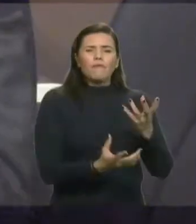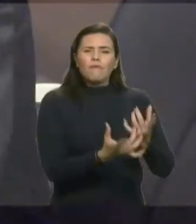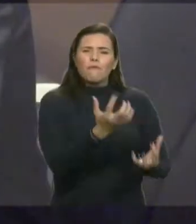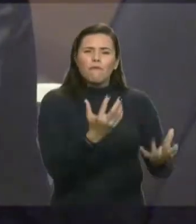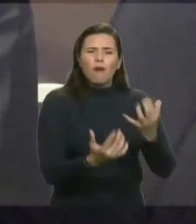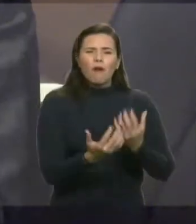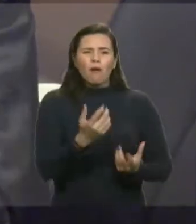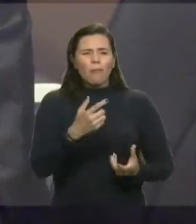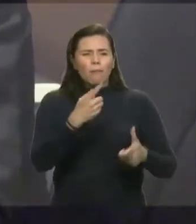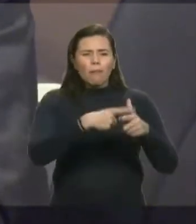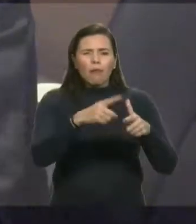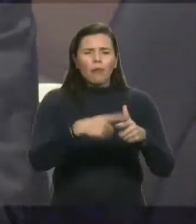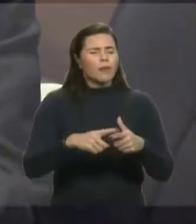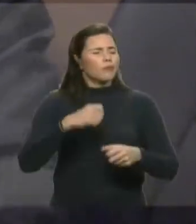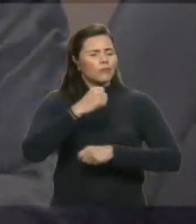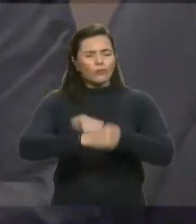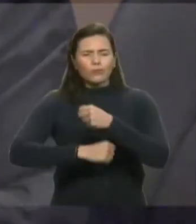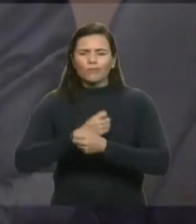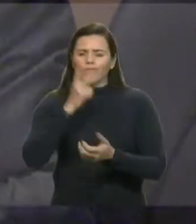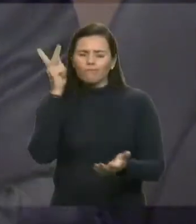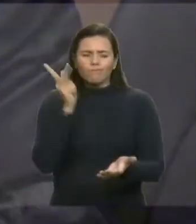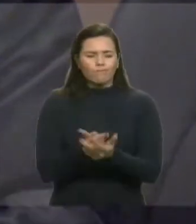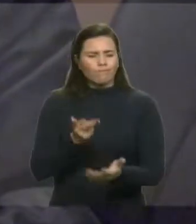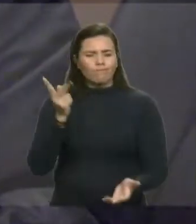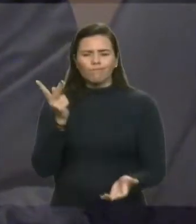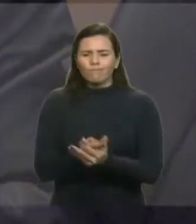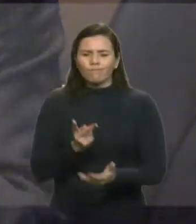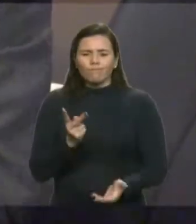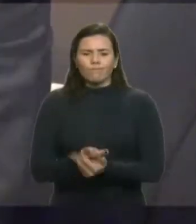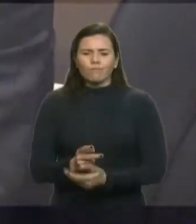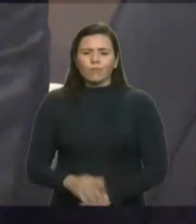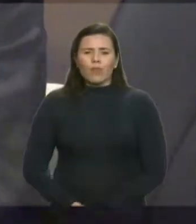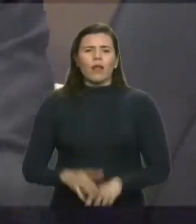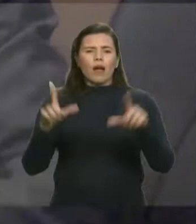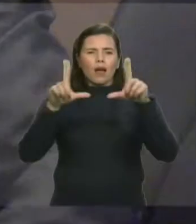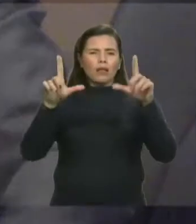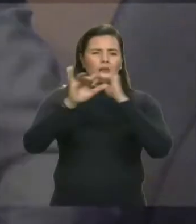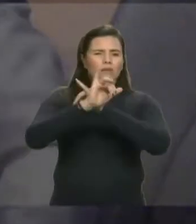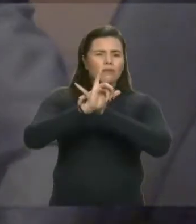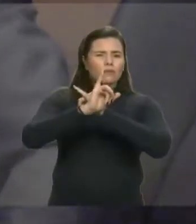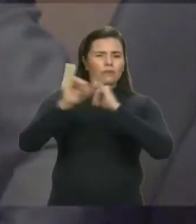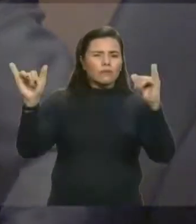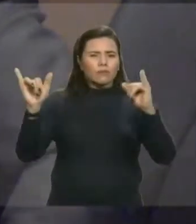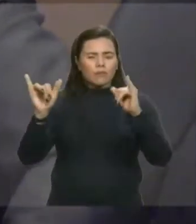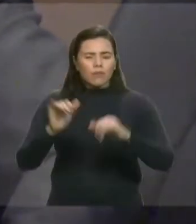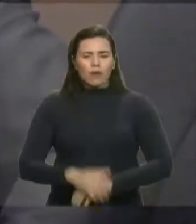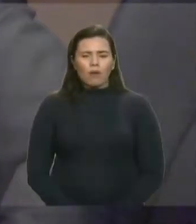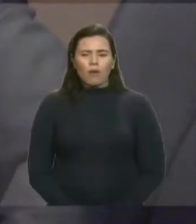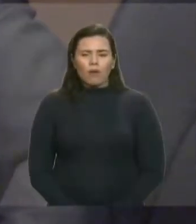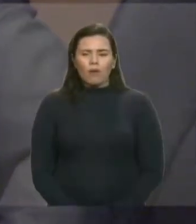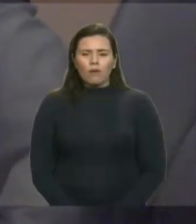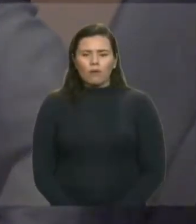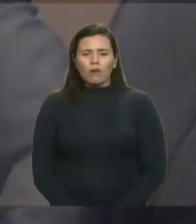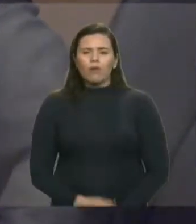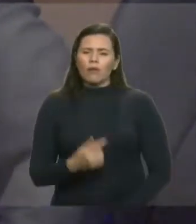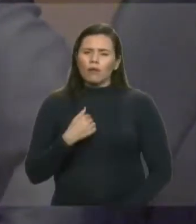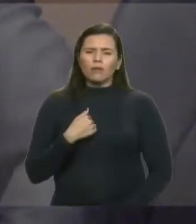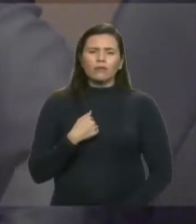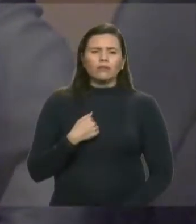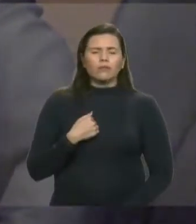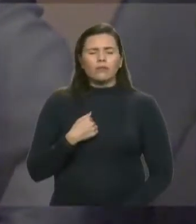E a mídia, que as autoridades informam, uma é distorcida das outras. Então, eu queria só lhe